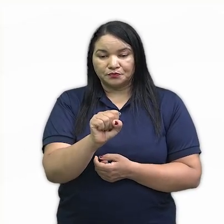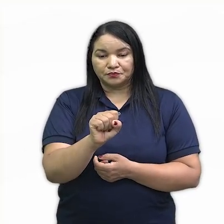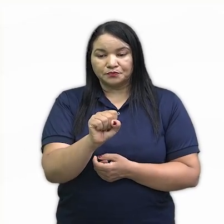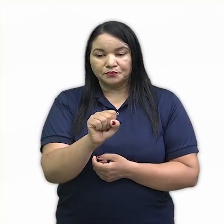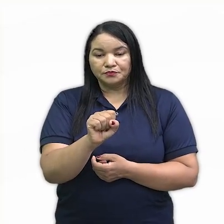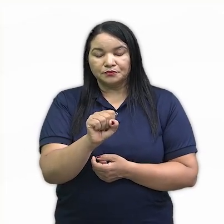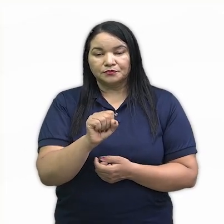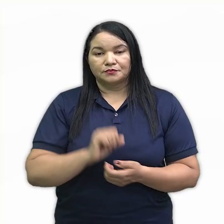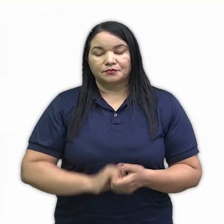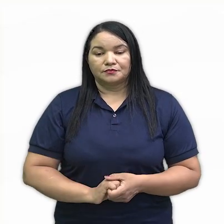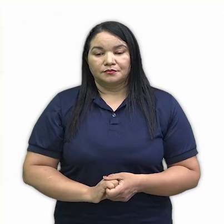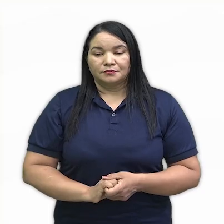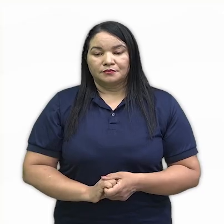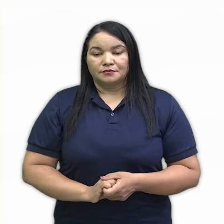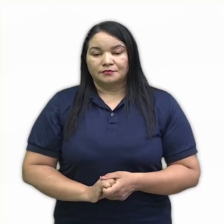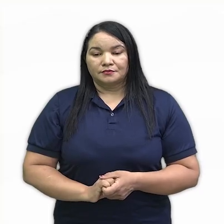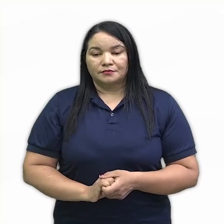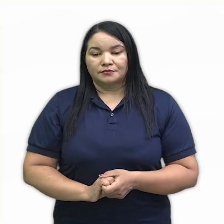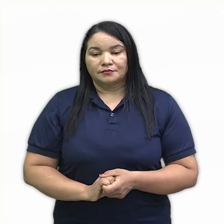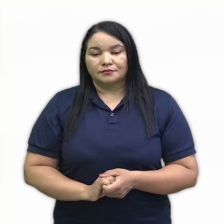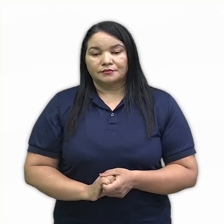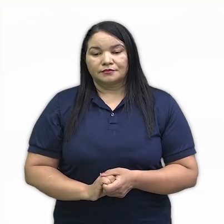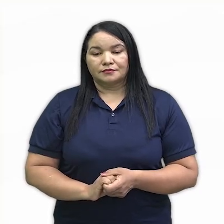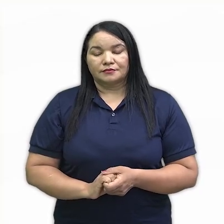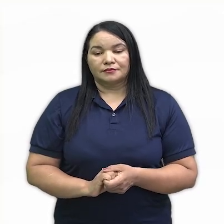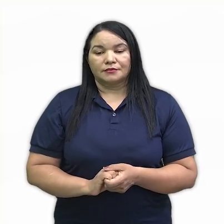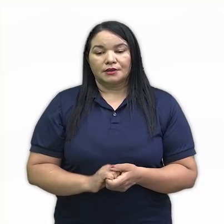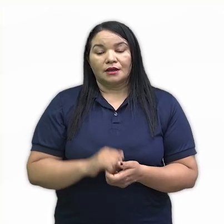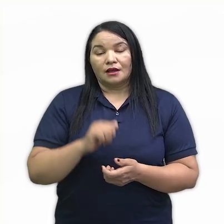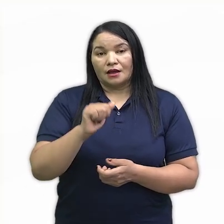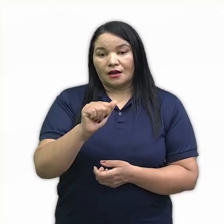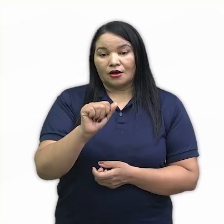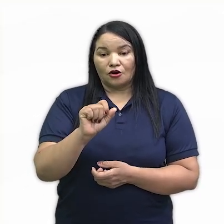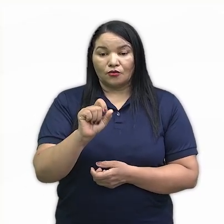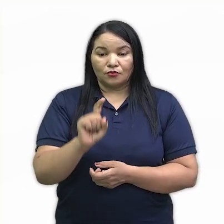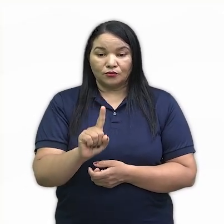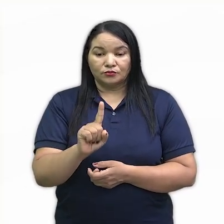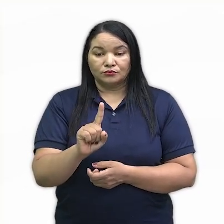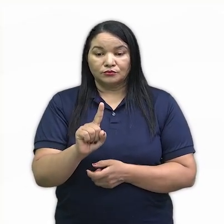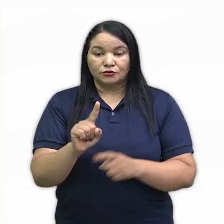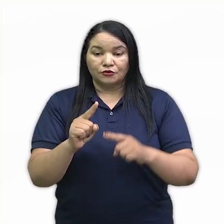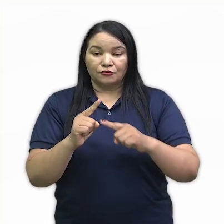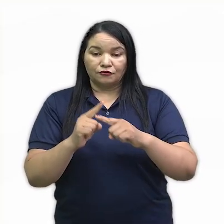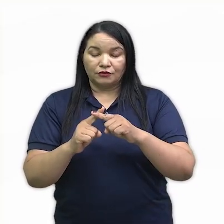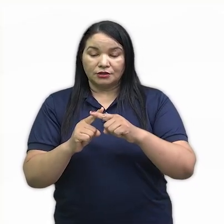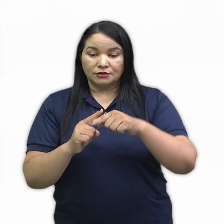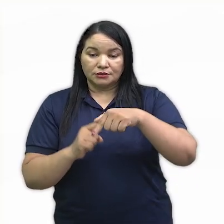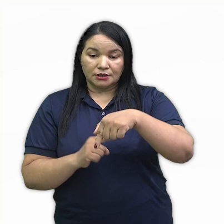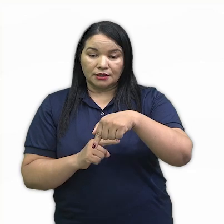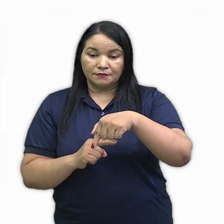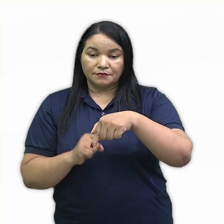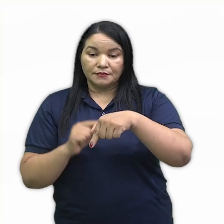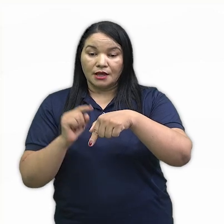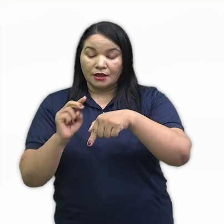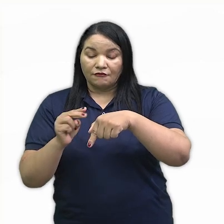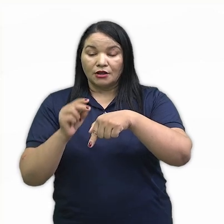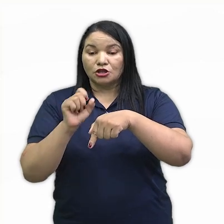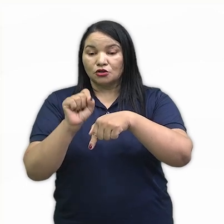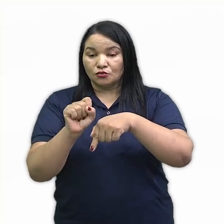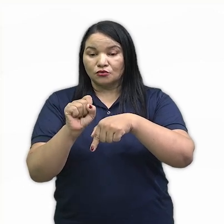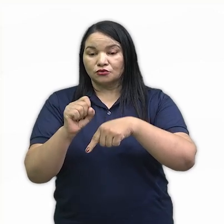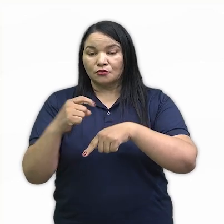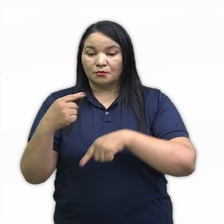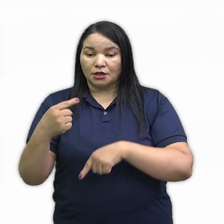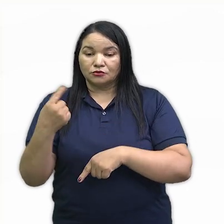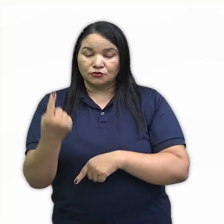A8, né? Então vai ser A1 vezes Q elevado a 8 menos